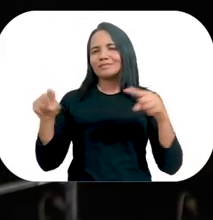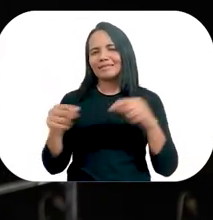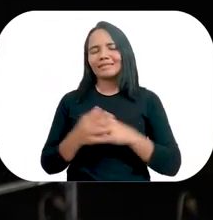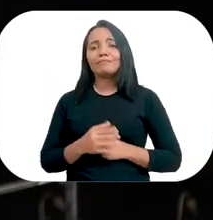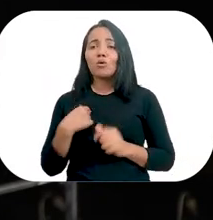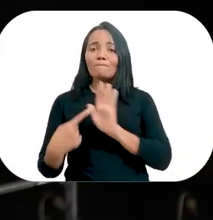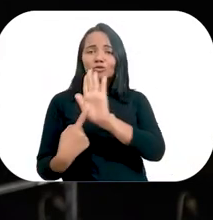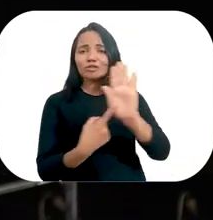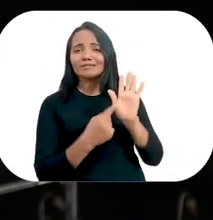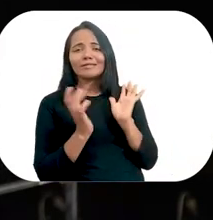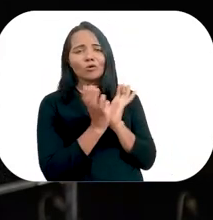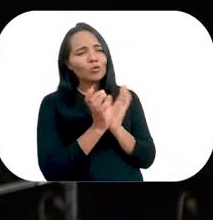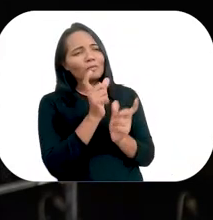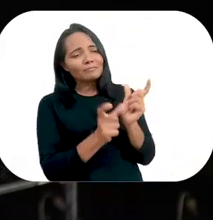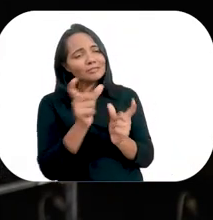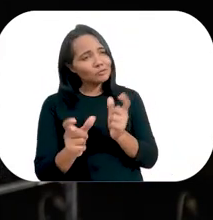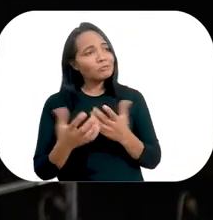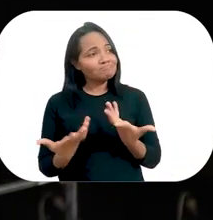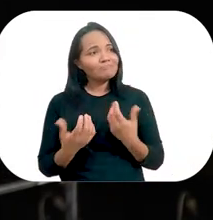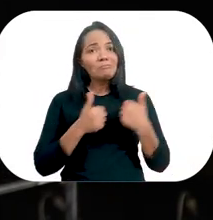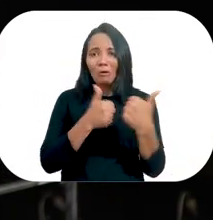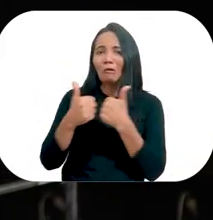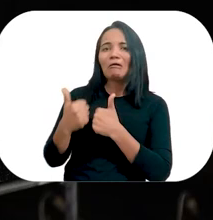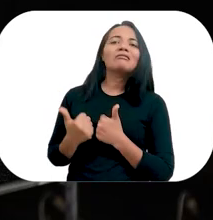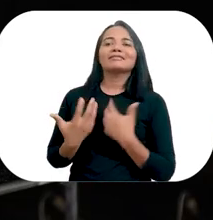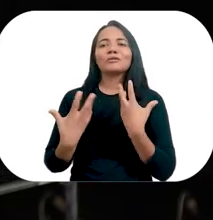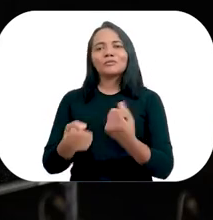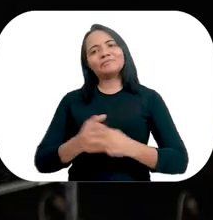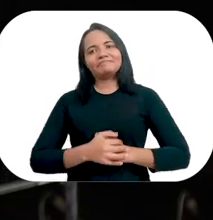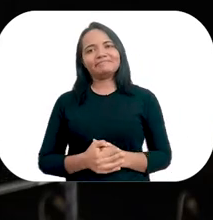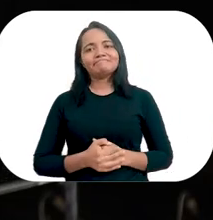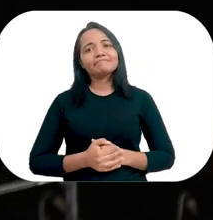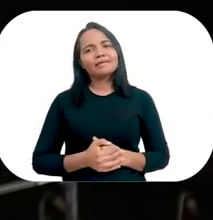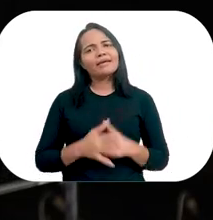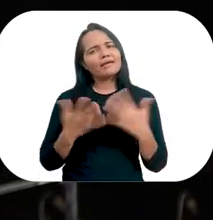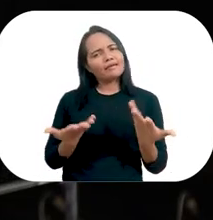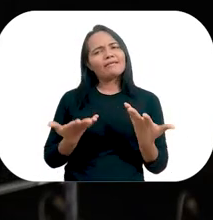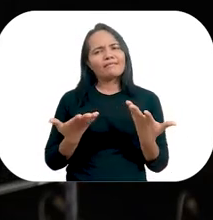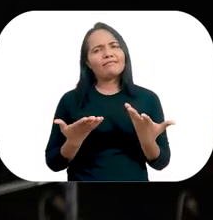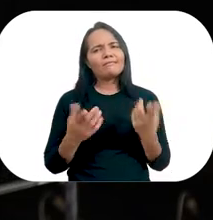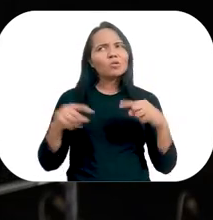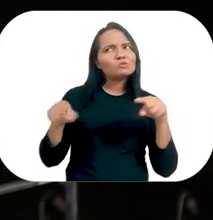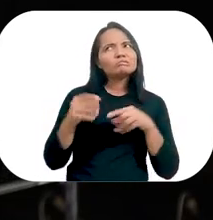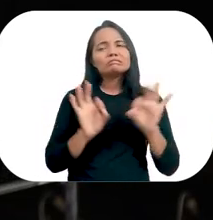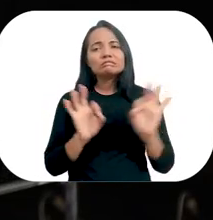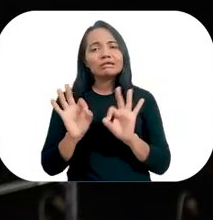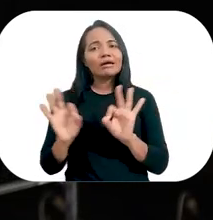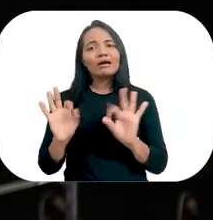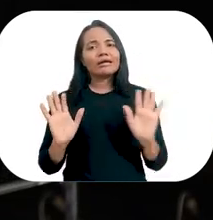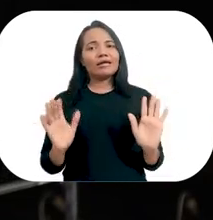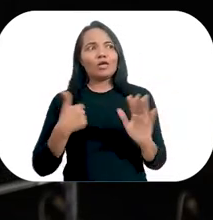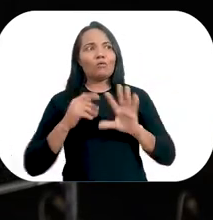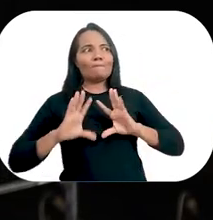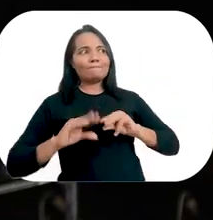para os meninos. Os meninos, pô, legal, vamos pegar. É complicado a questão harmônica. Né? É tanto que eu disse, olha, eu não vou